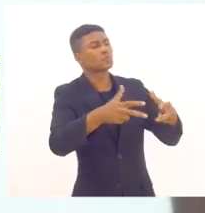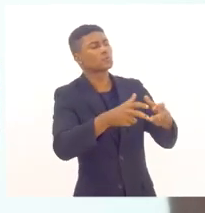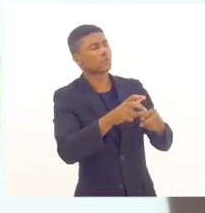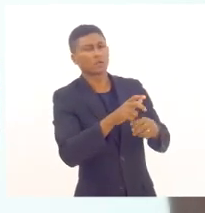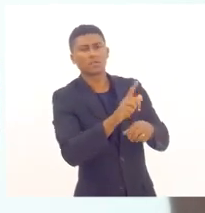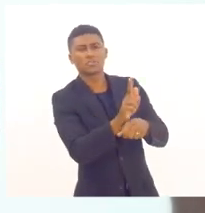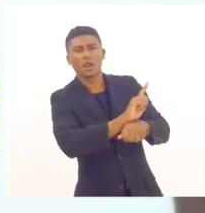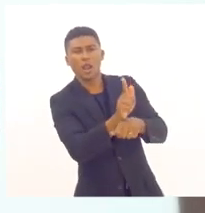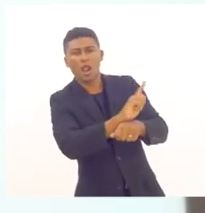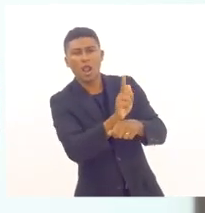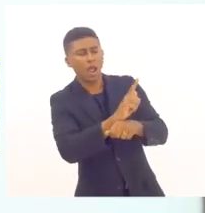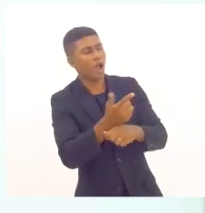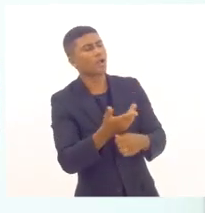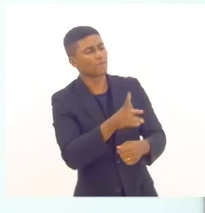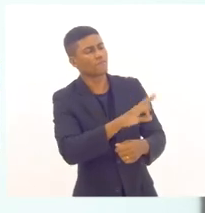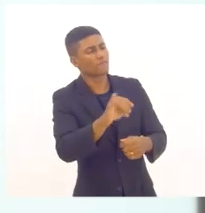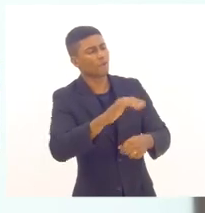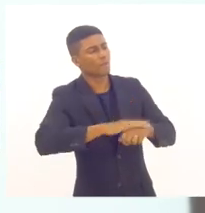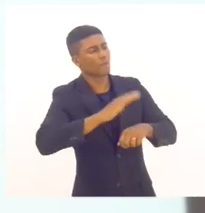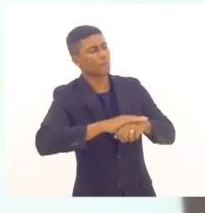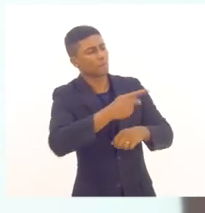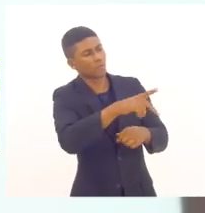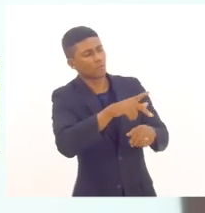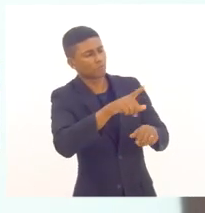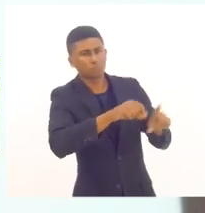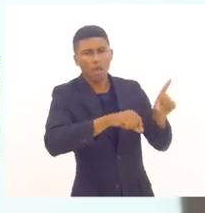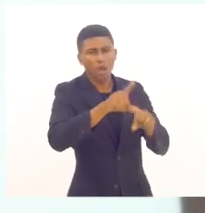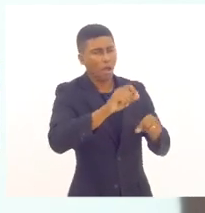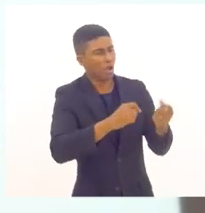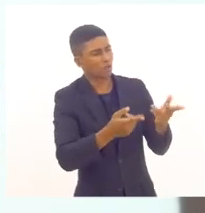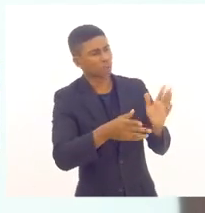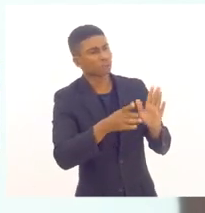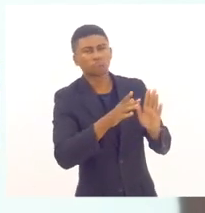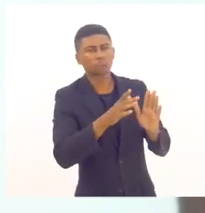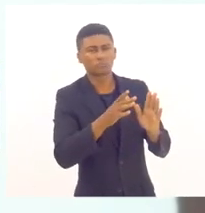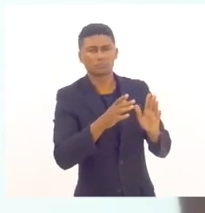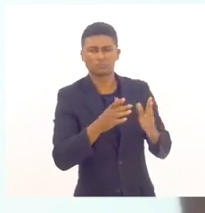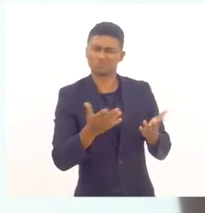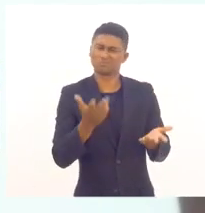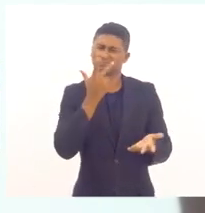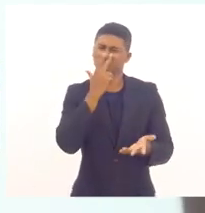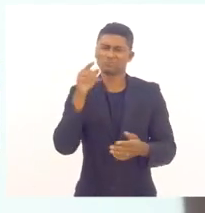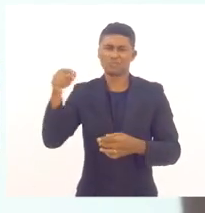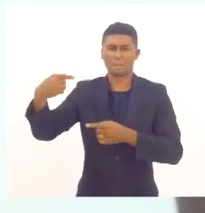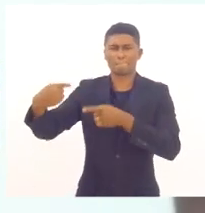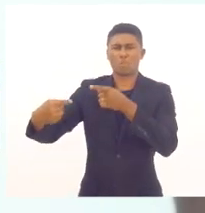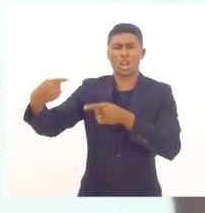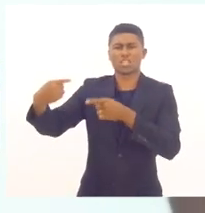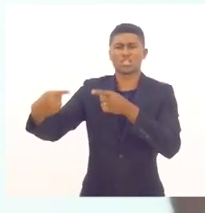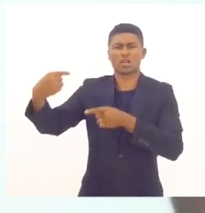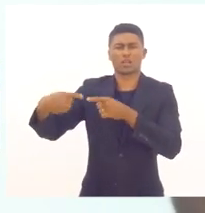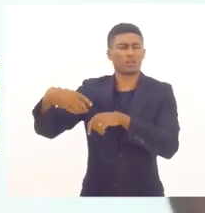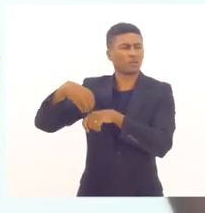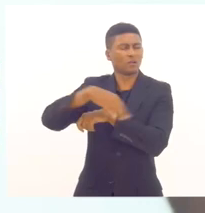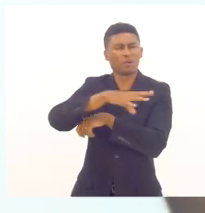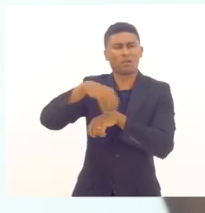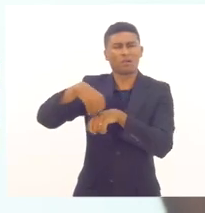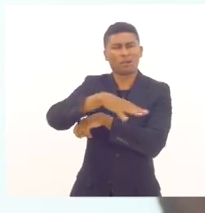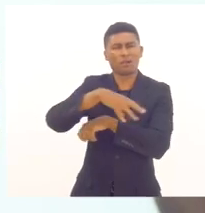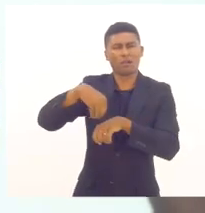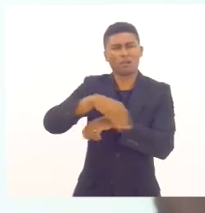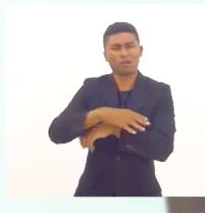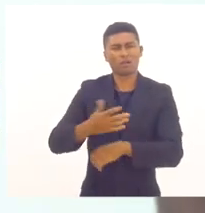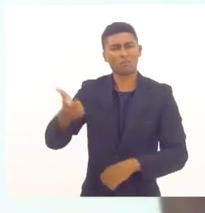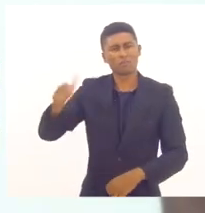transformar em realidade o programa para a comunidade da capoeira, é uma indicação política. É uma indicação de um, é mais uma